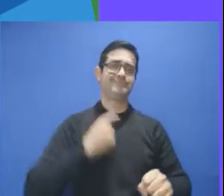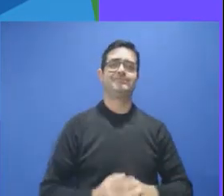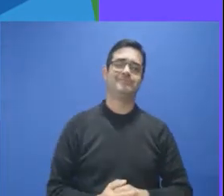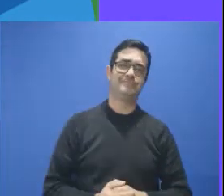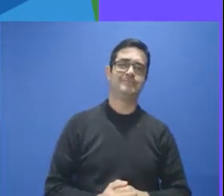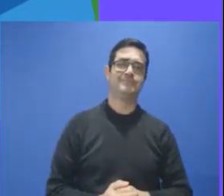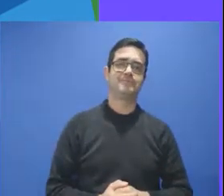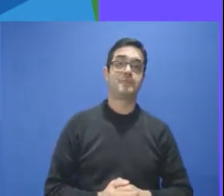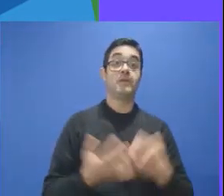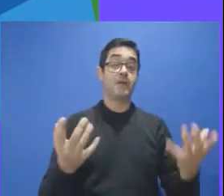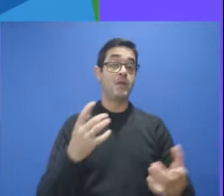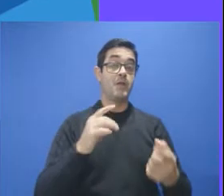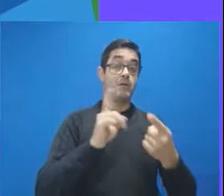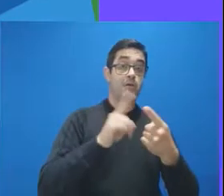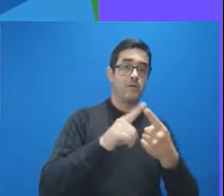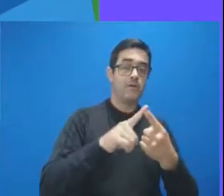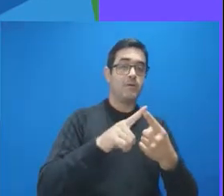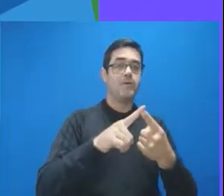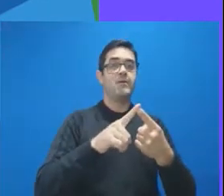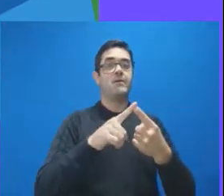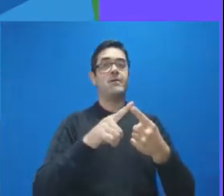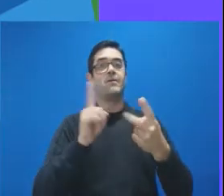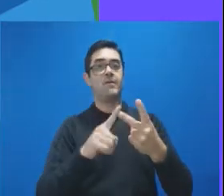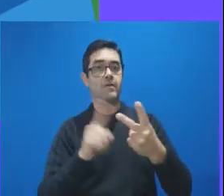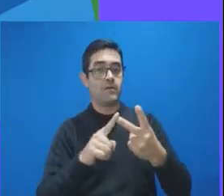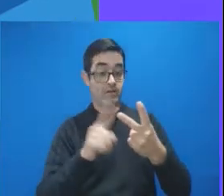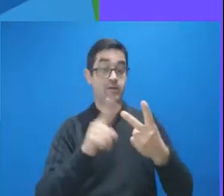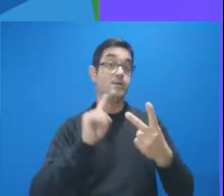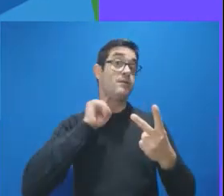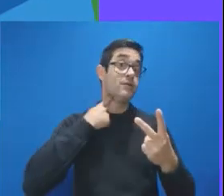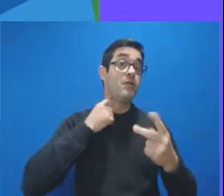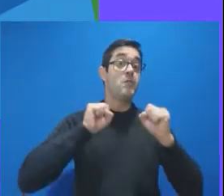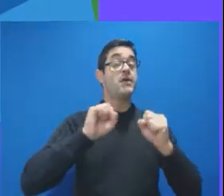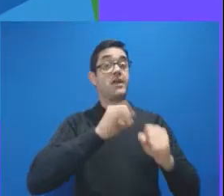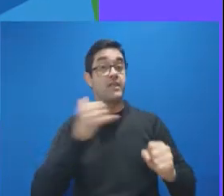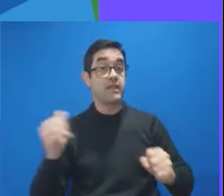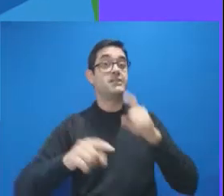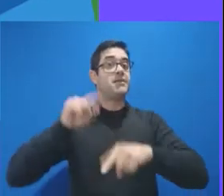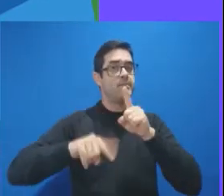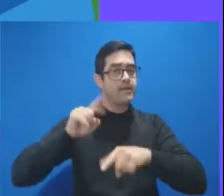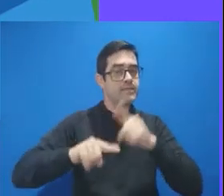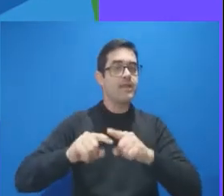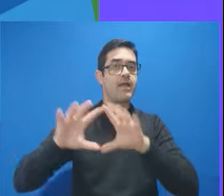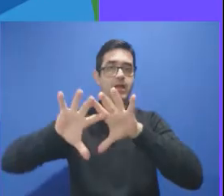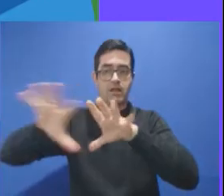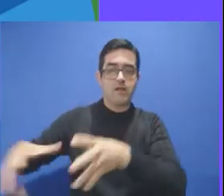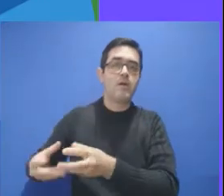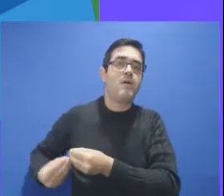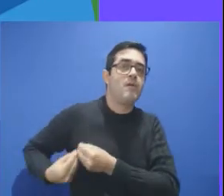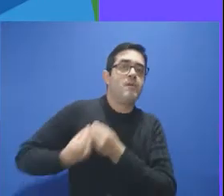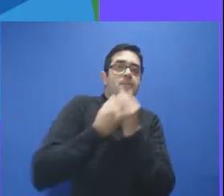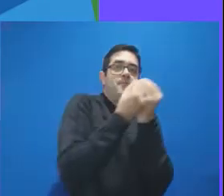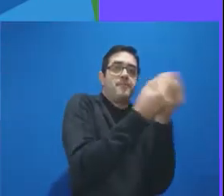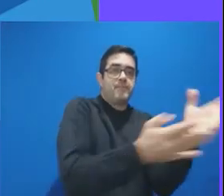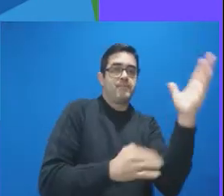poluição. Então, vejam que na poluição tanto pode ser matéria como pode ser energia, sempre oriunda de um